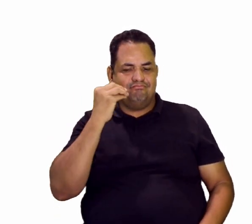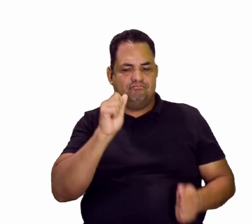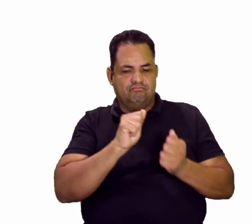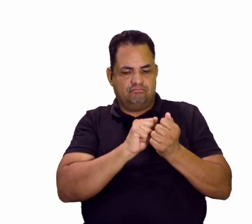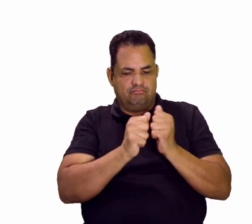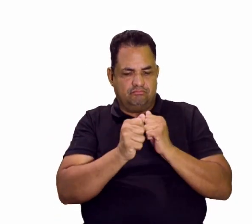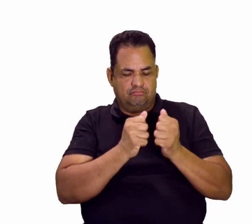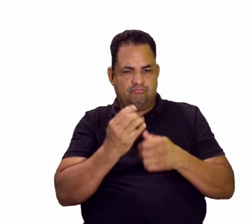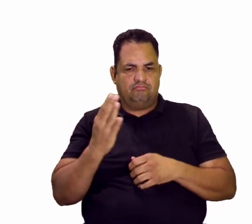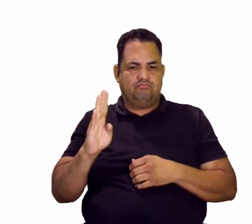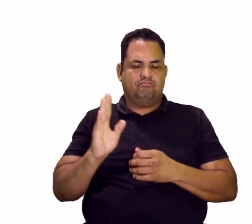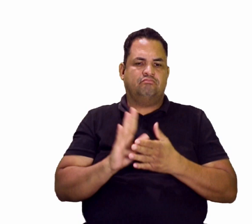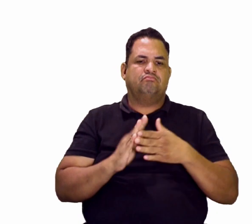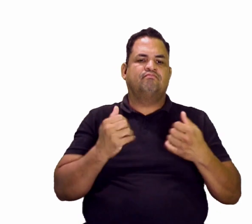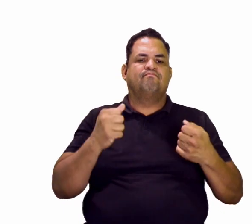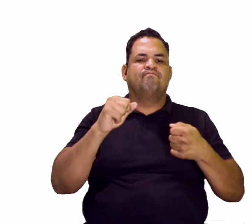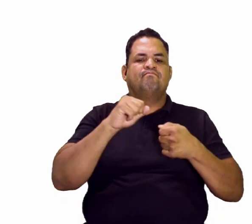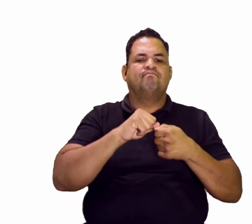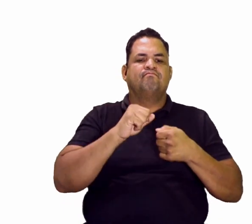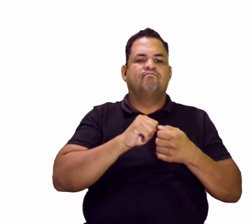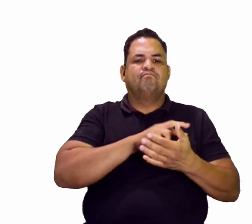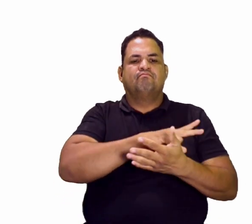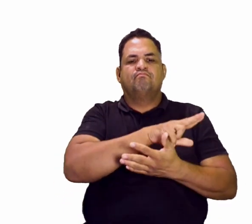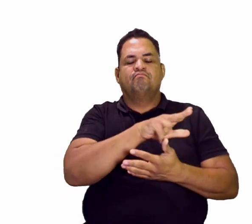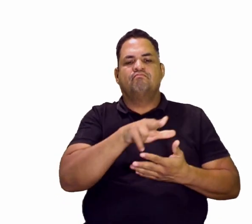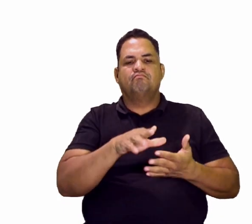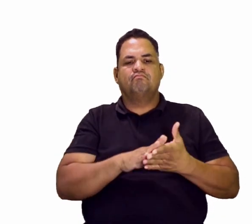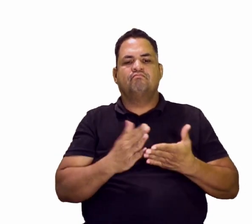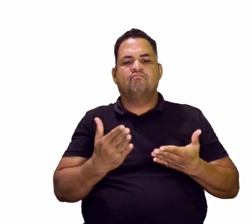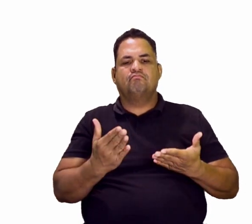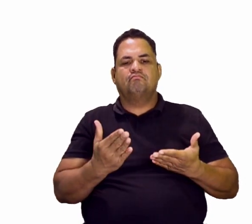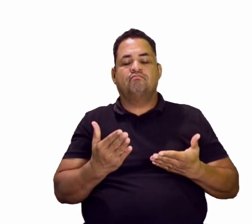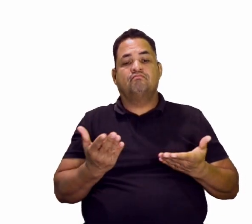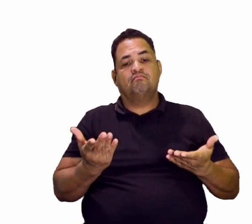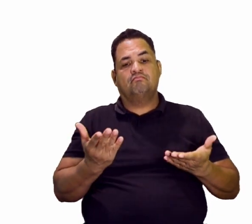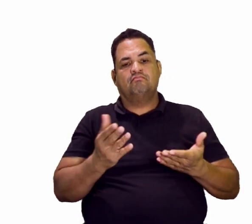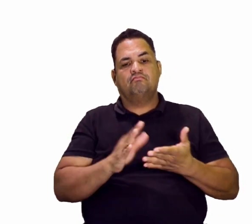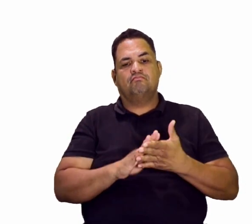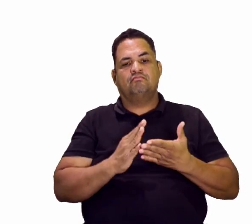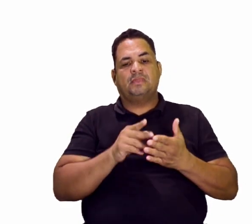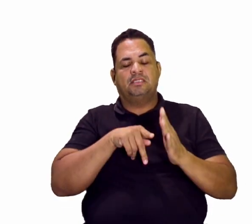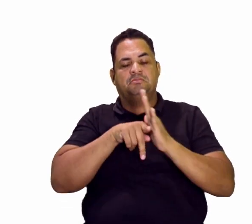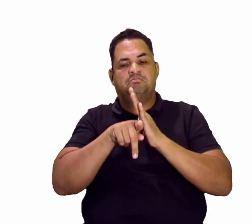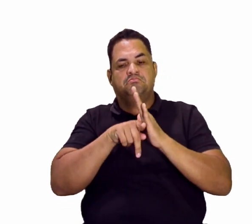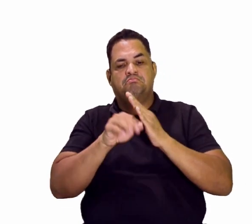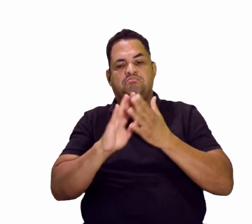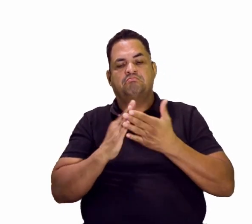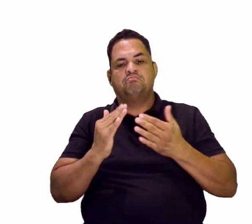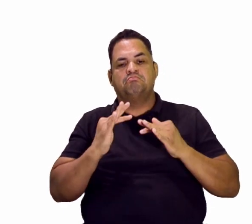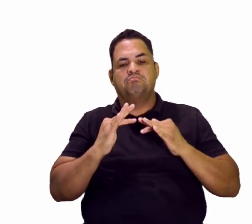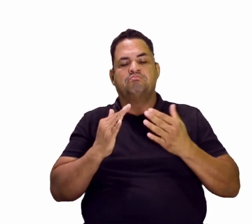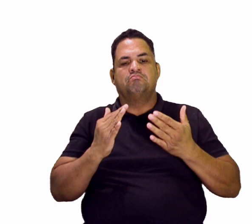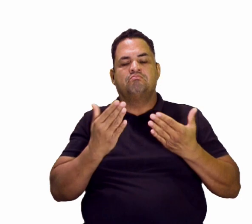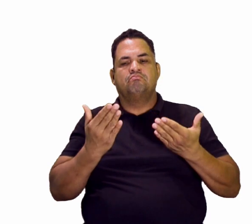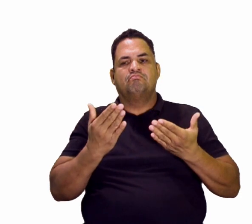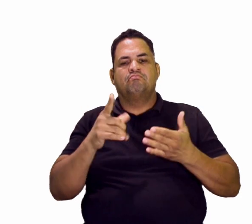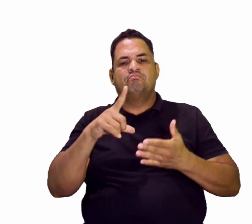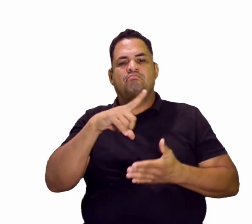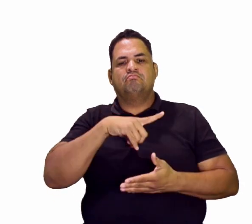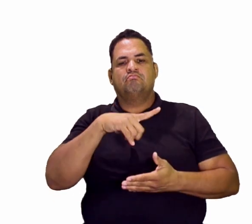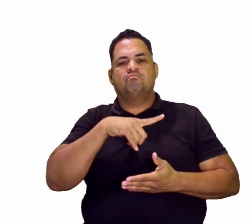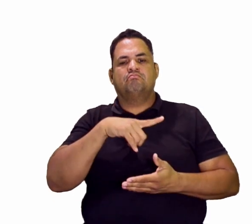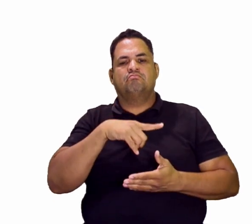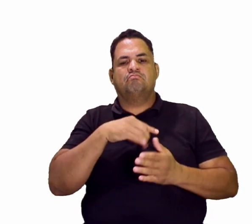controle biológico, já se tentou fazer várias situações, né? E as últimas pesquisas, antes a gente tinha